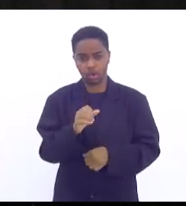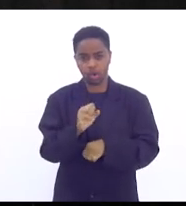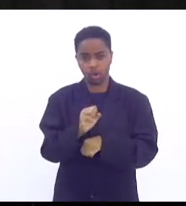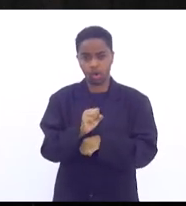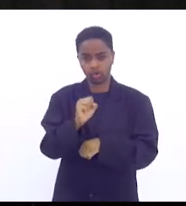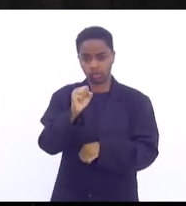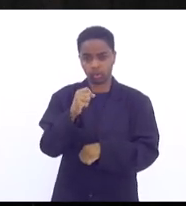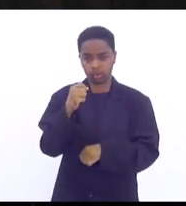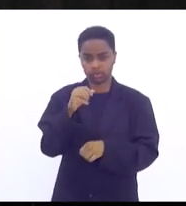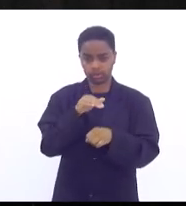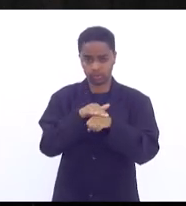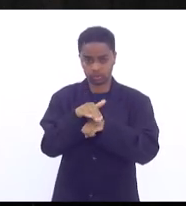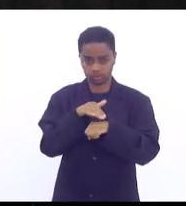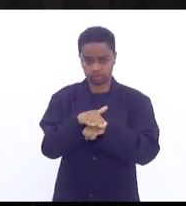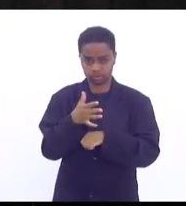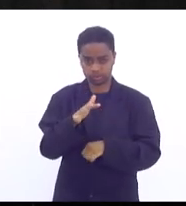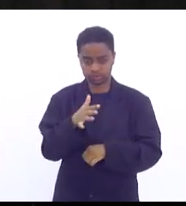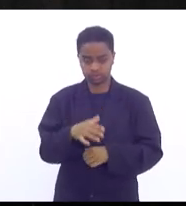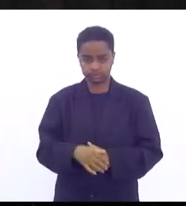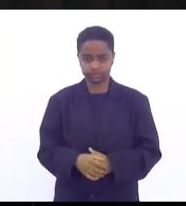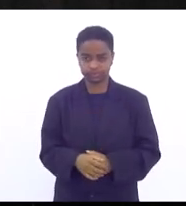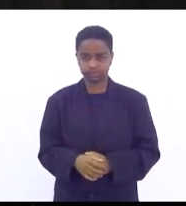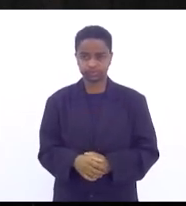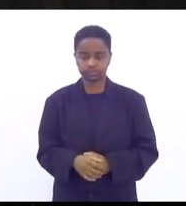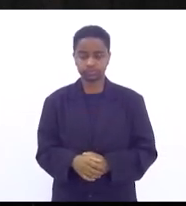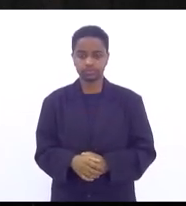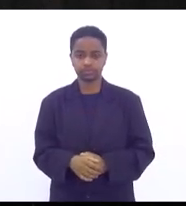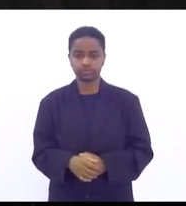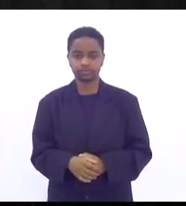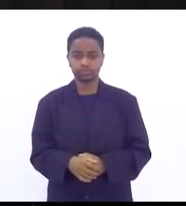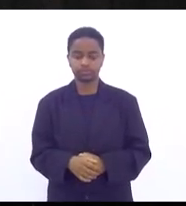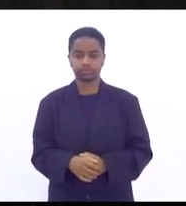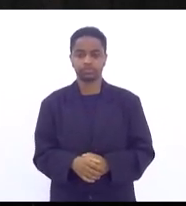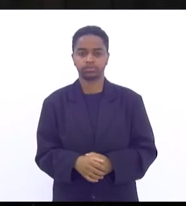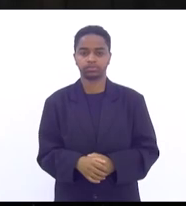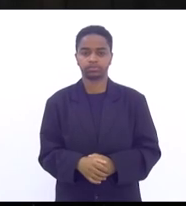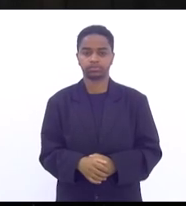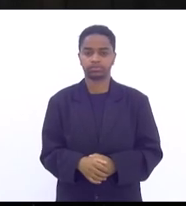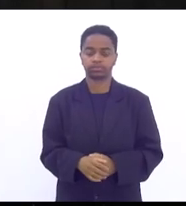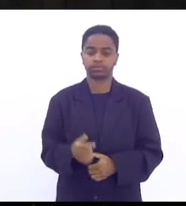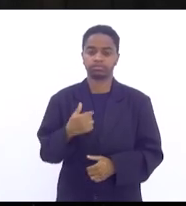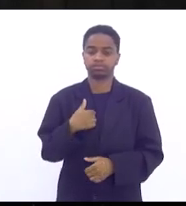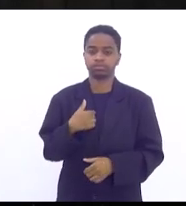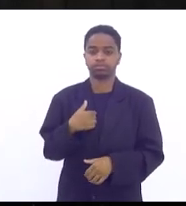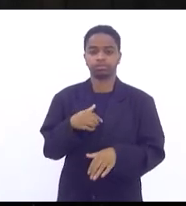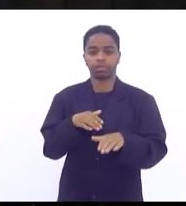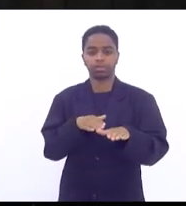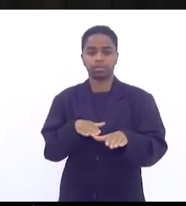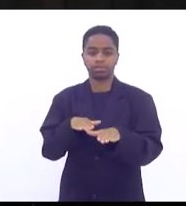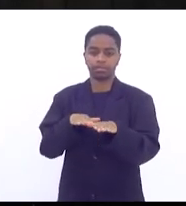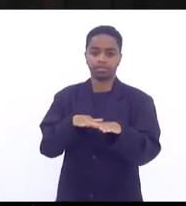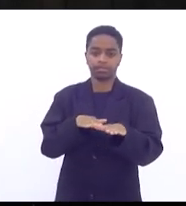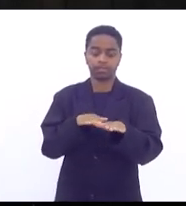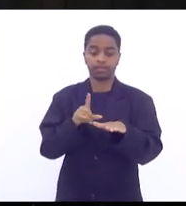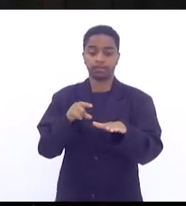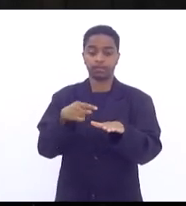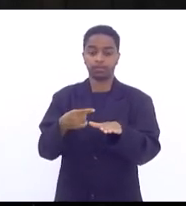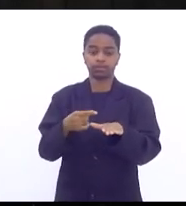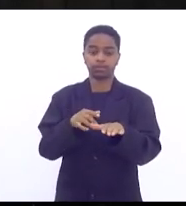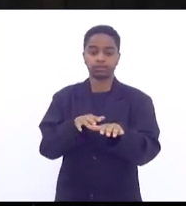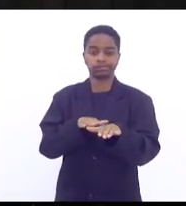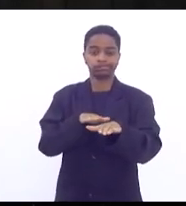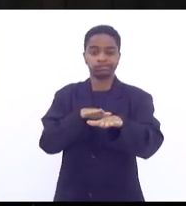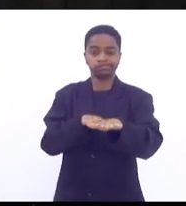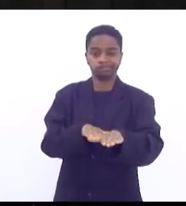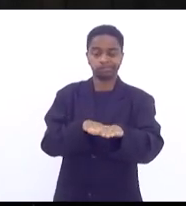noite, aproximadamente. Aí vou me aproximando devagarzinho, passa um carro, depois a pista estreitou.